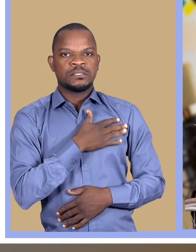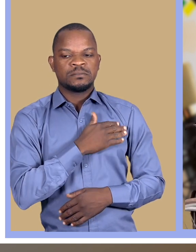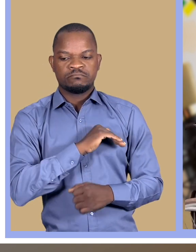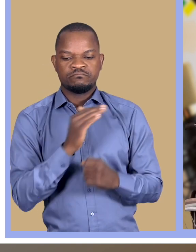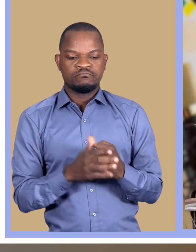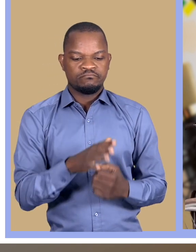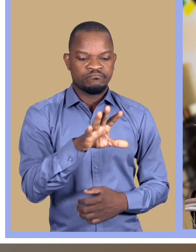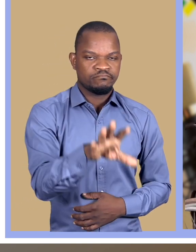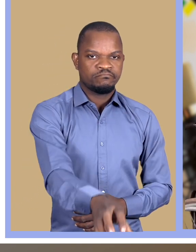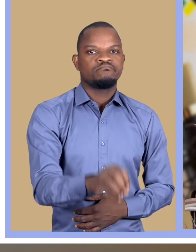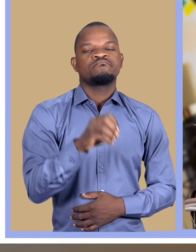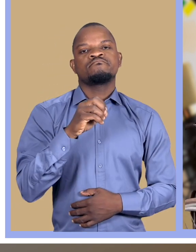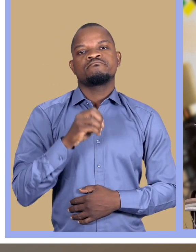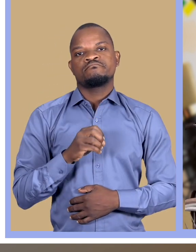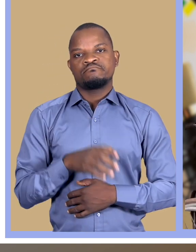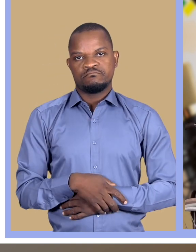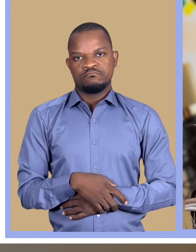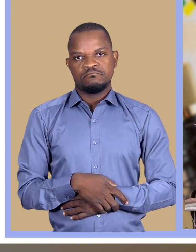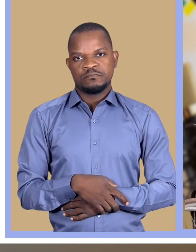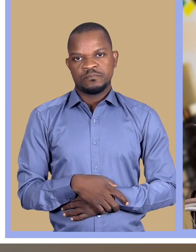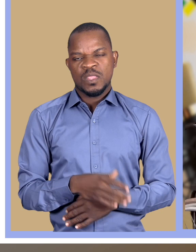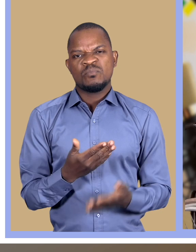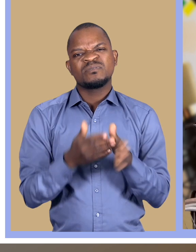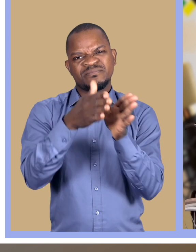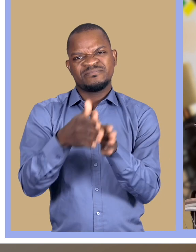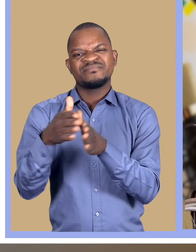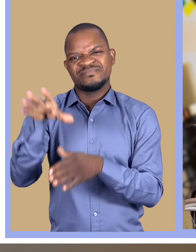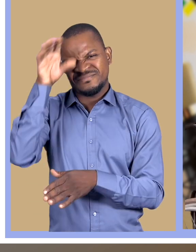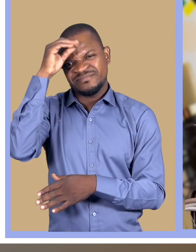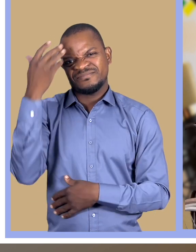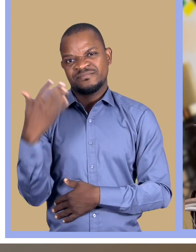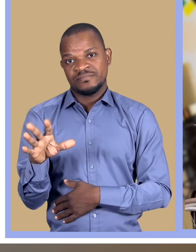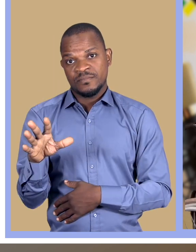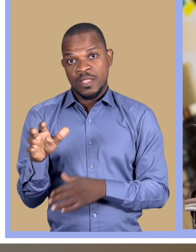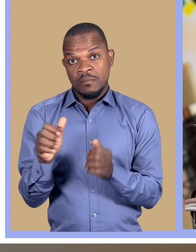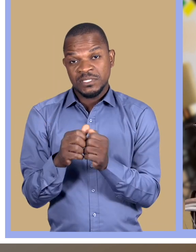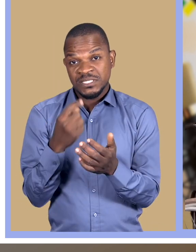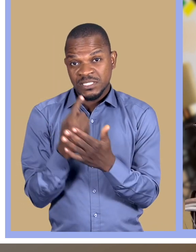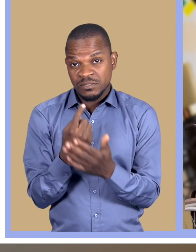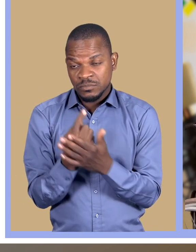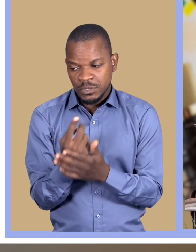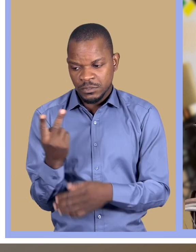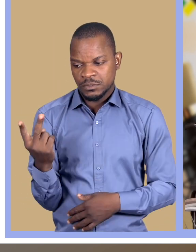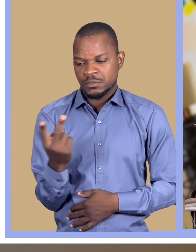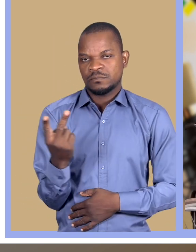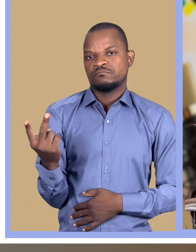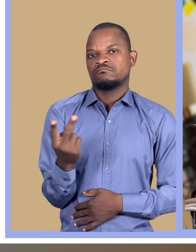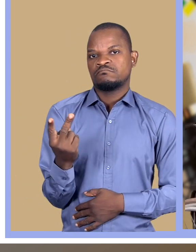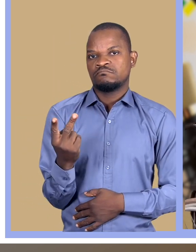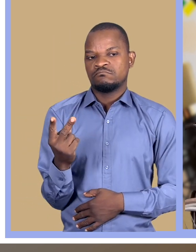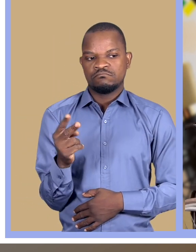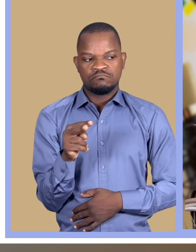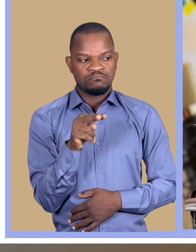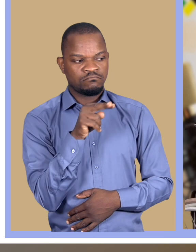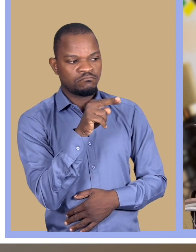no lugar próprio. Estão educadas e conscientes. Mas se não houver estas duas pessoas que te vão olhar